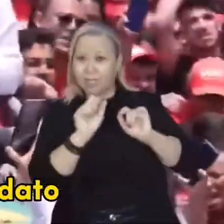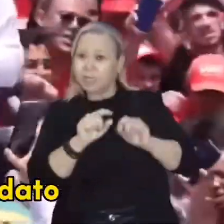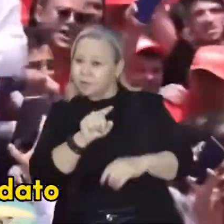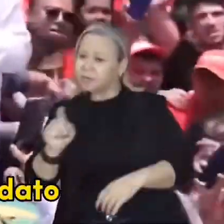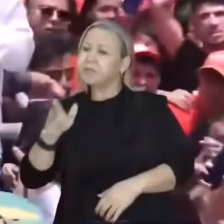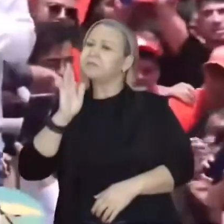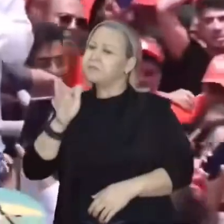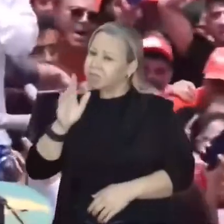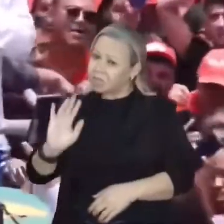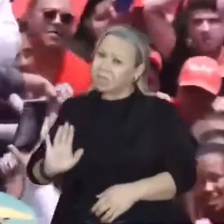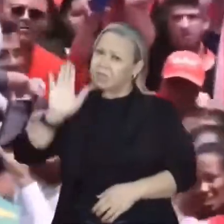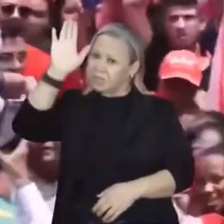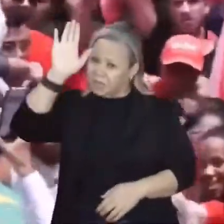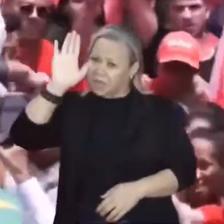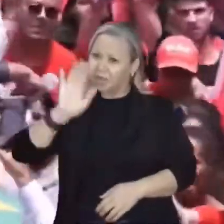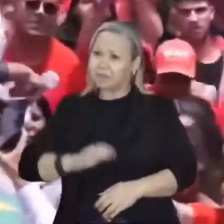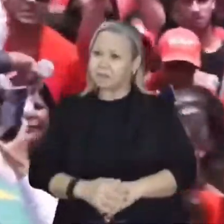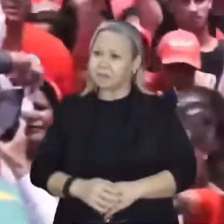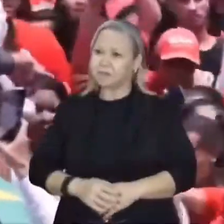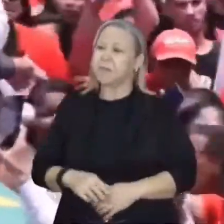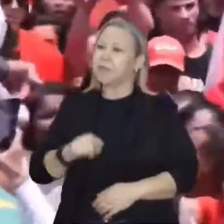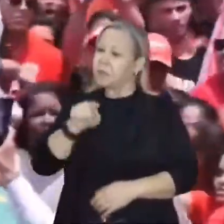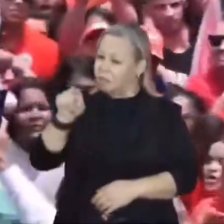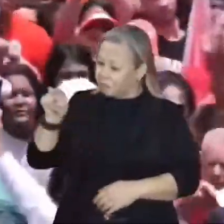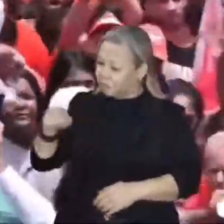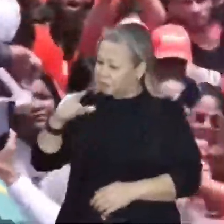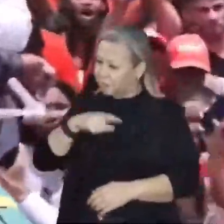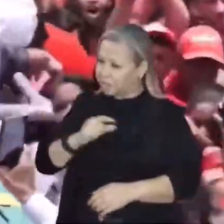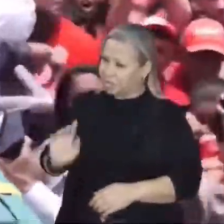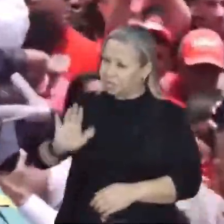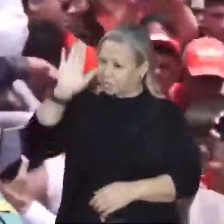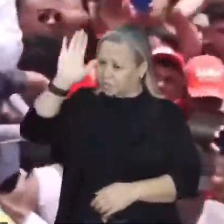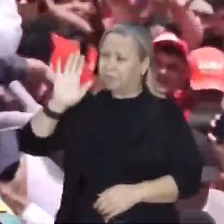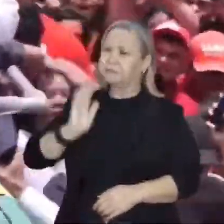tem candidato. Você tem candidato.